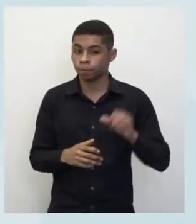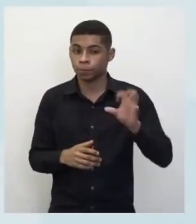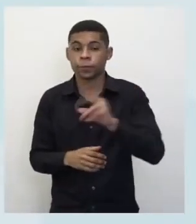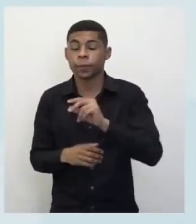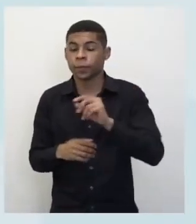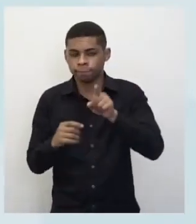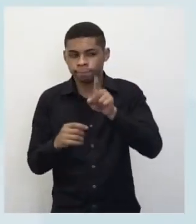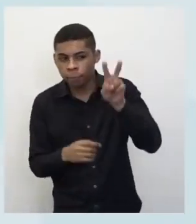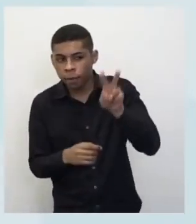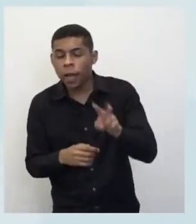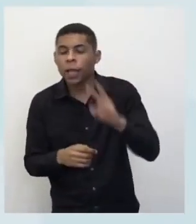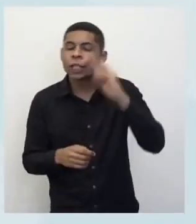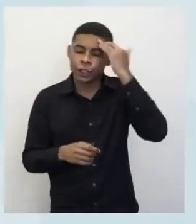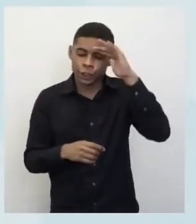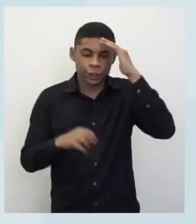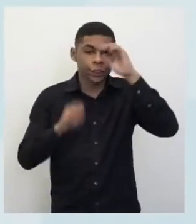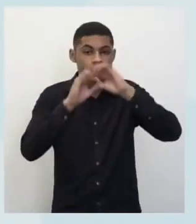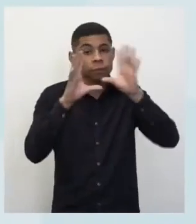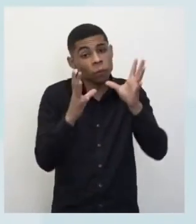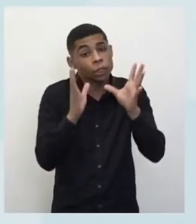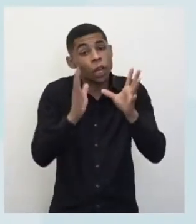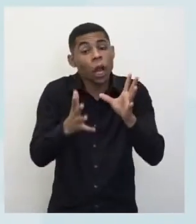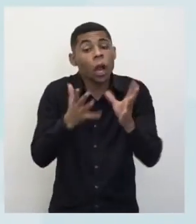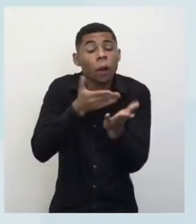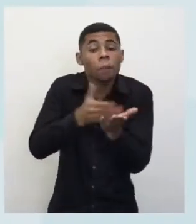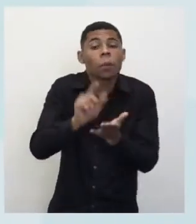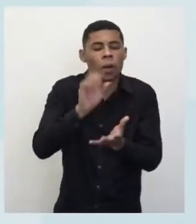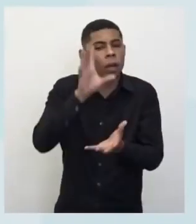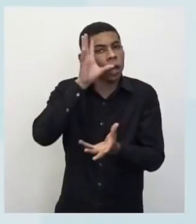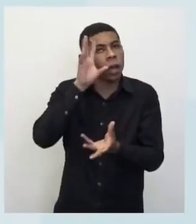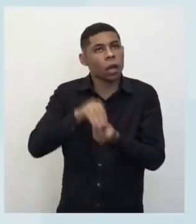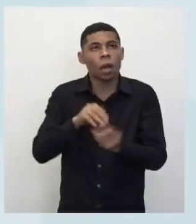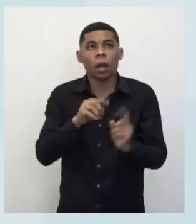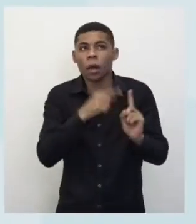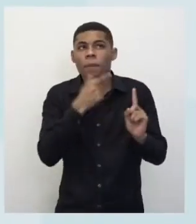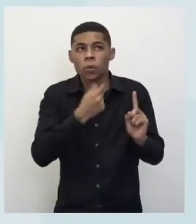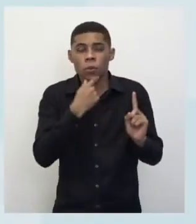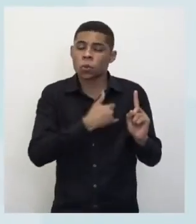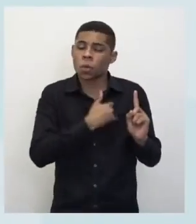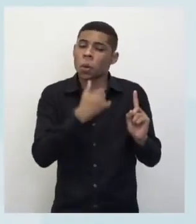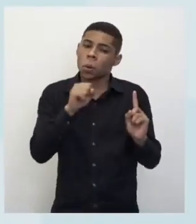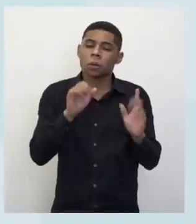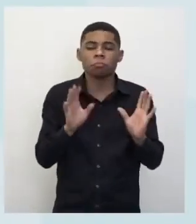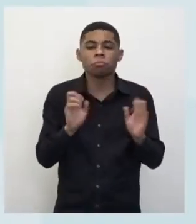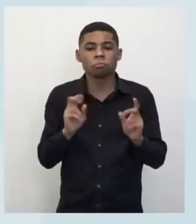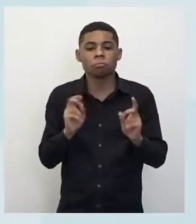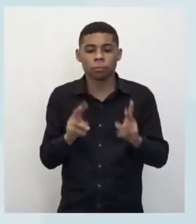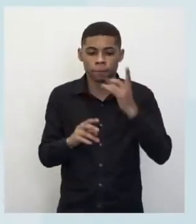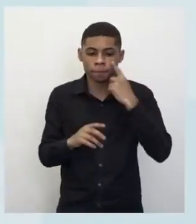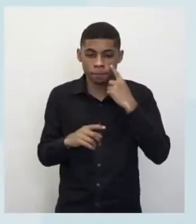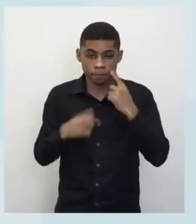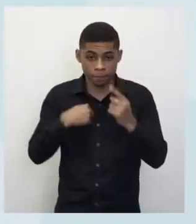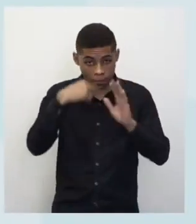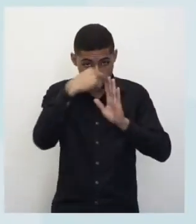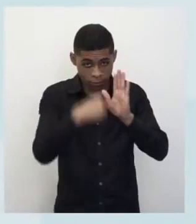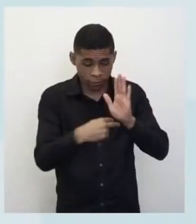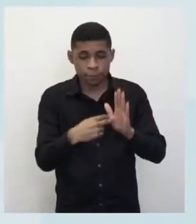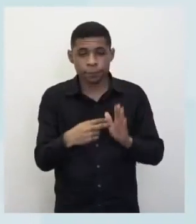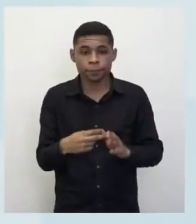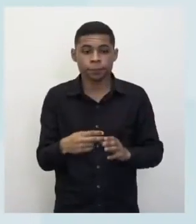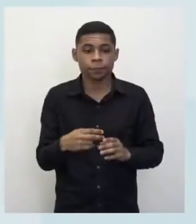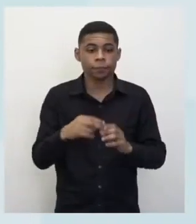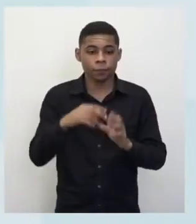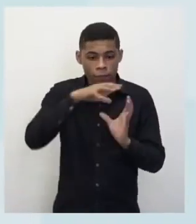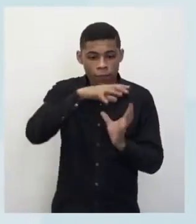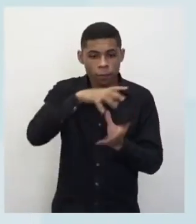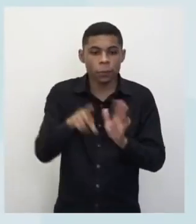que nós entendamos aí todo o teor da entrevista, ok? Então, vamos lá, vou ler aí no mundo